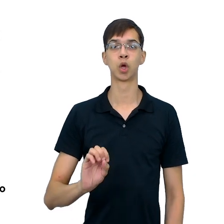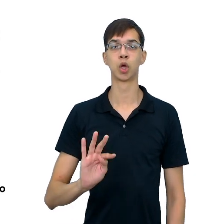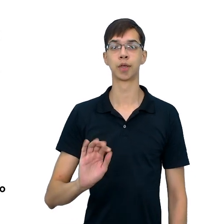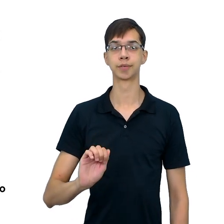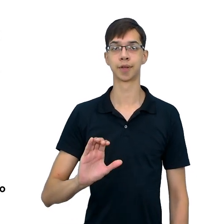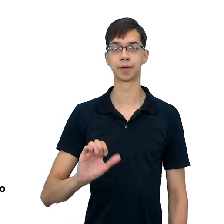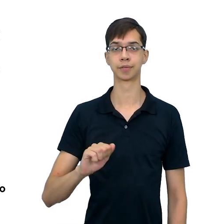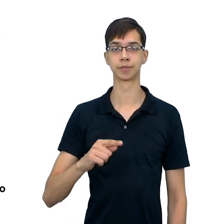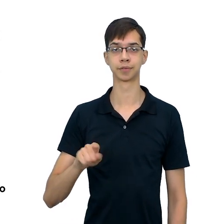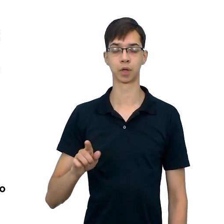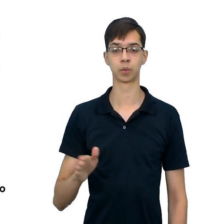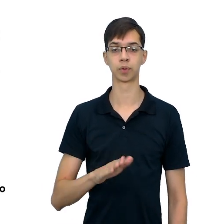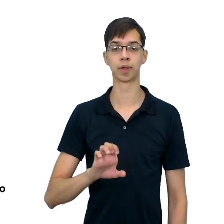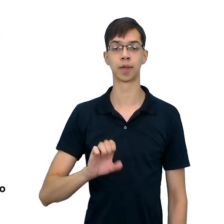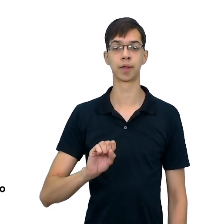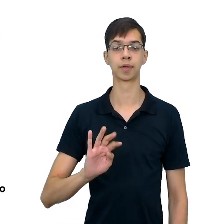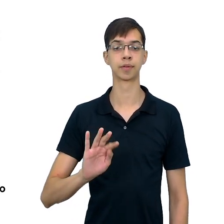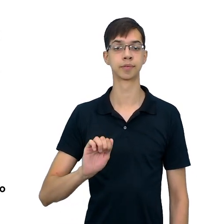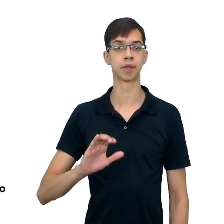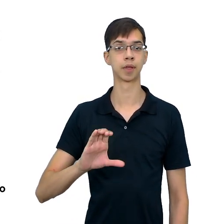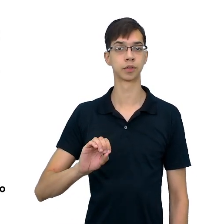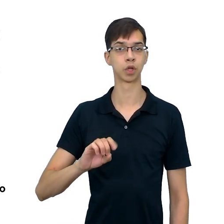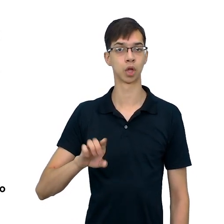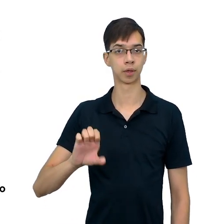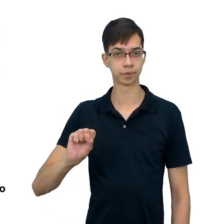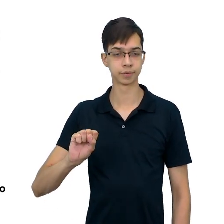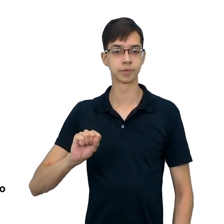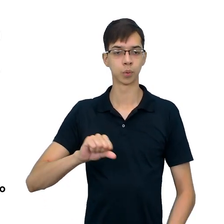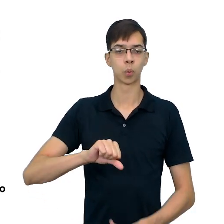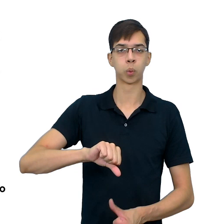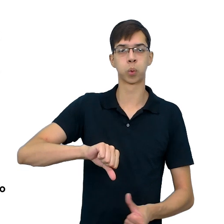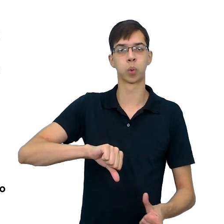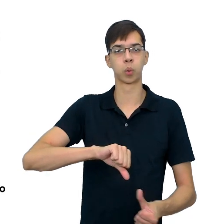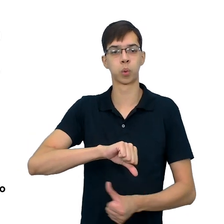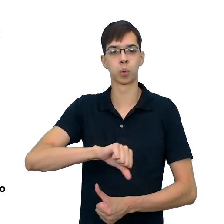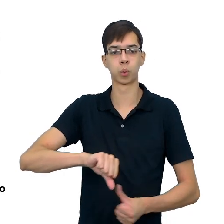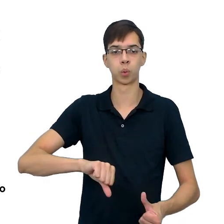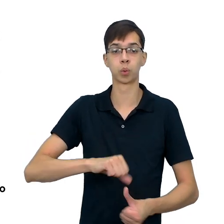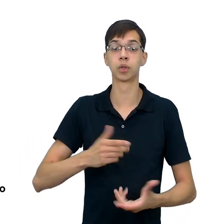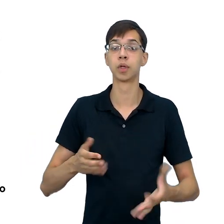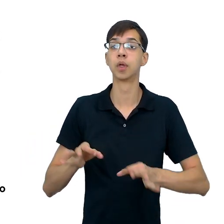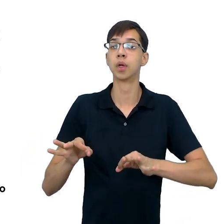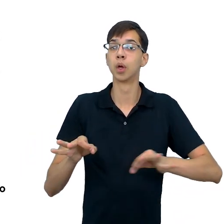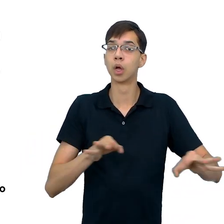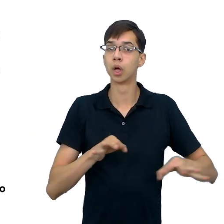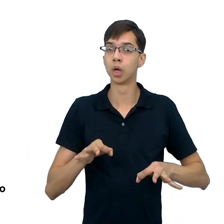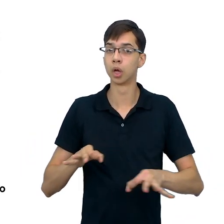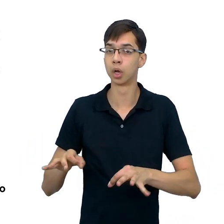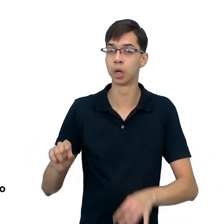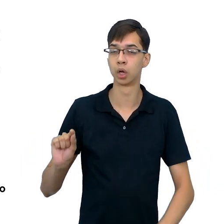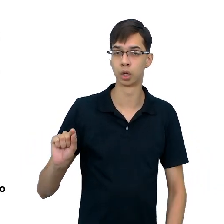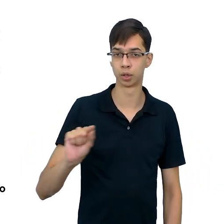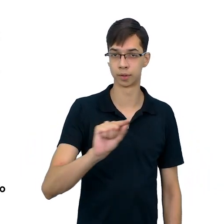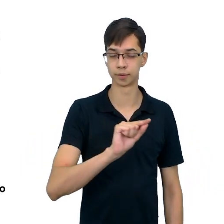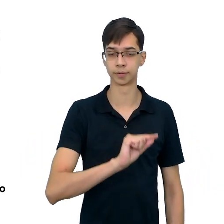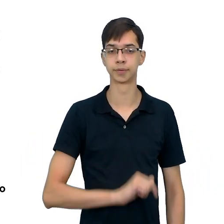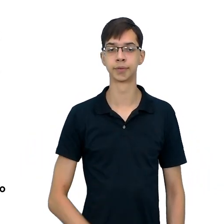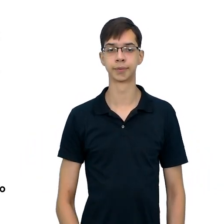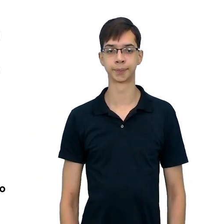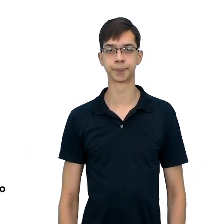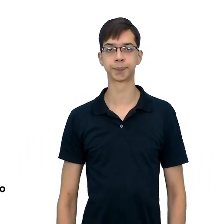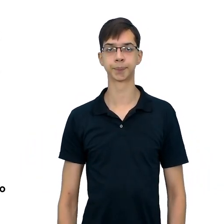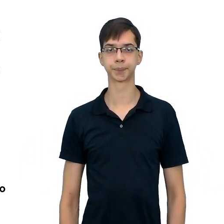né, e para os organizadores, né, tanto a Lília Bacic como